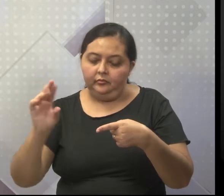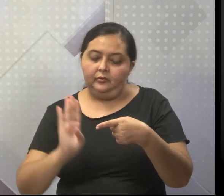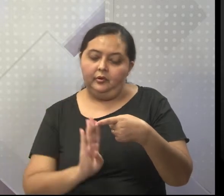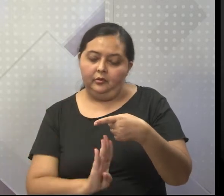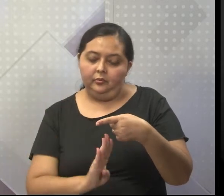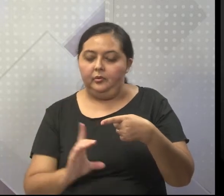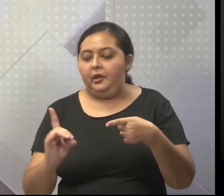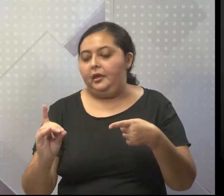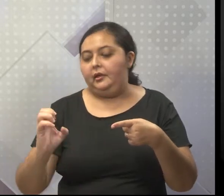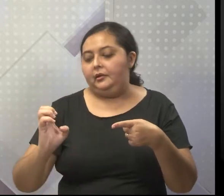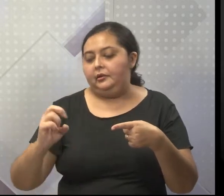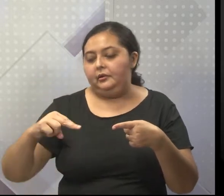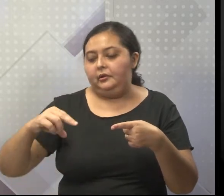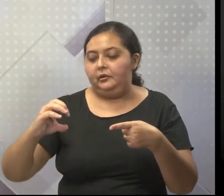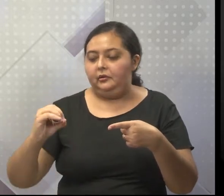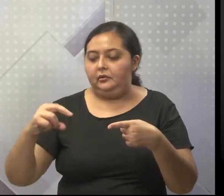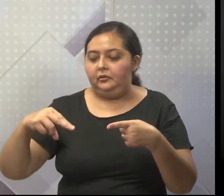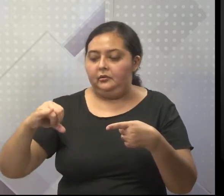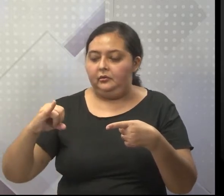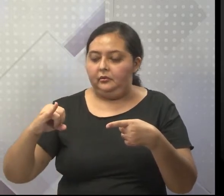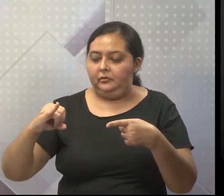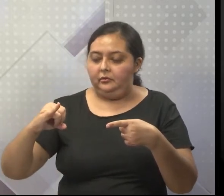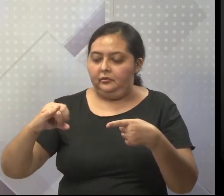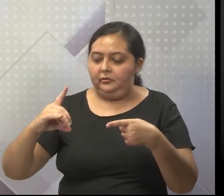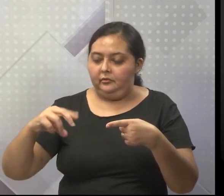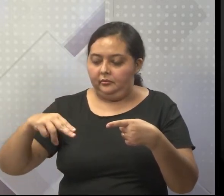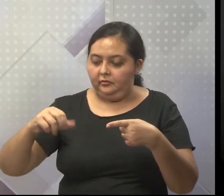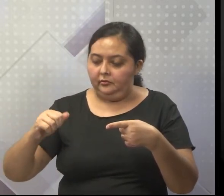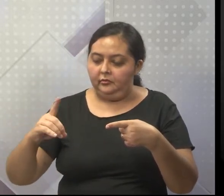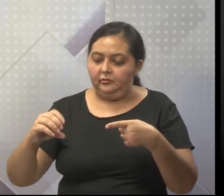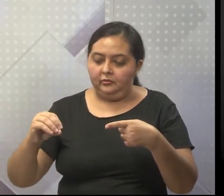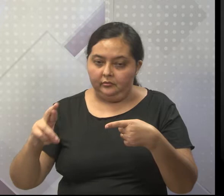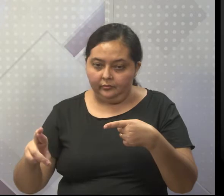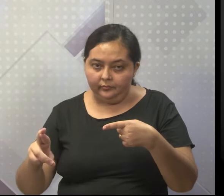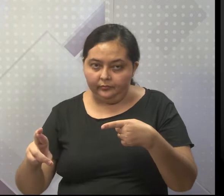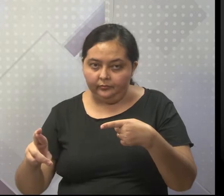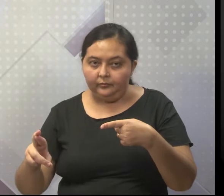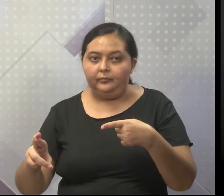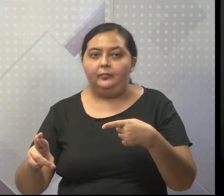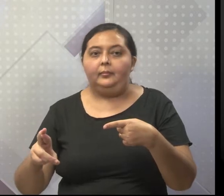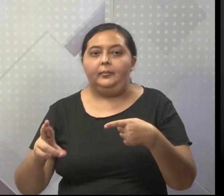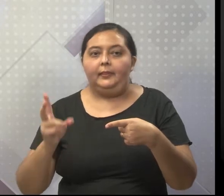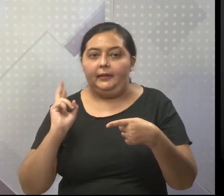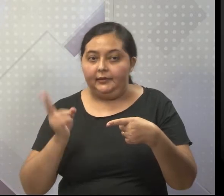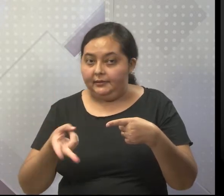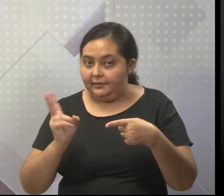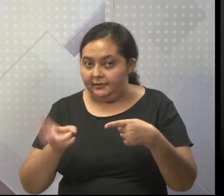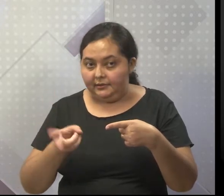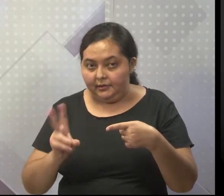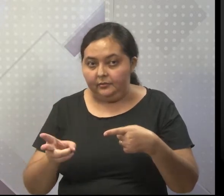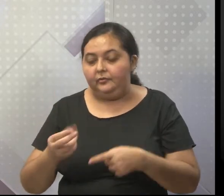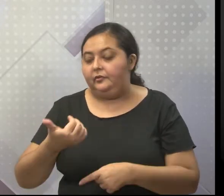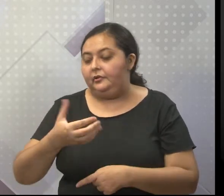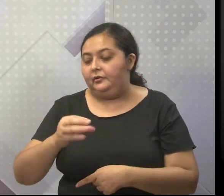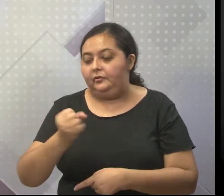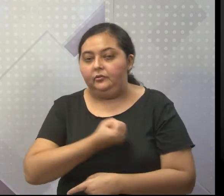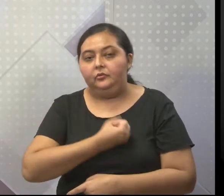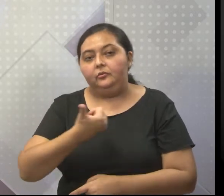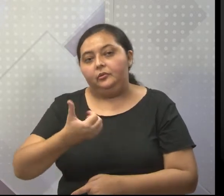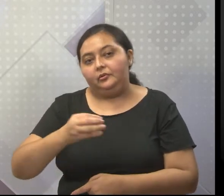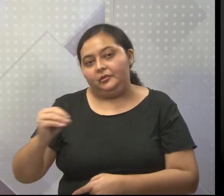nosso denominador. Esse aqui eu vou enfatizar. Por quê? Ele sempre será o número 100.